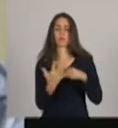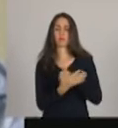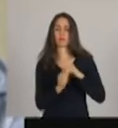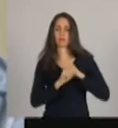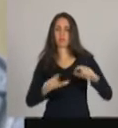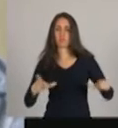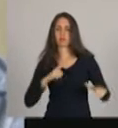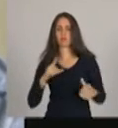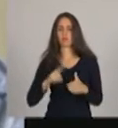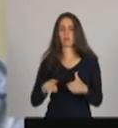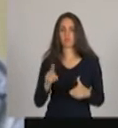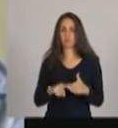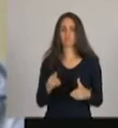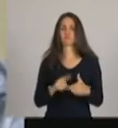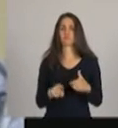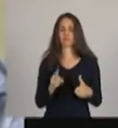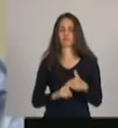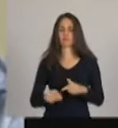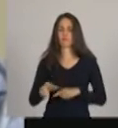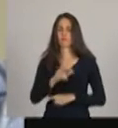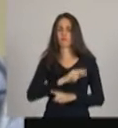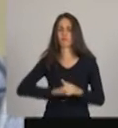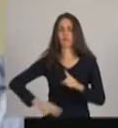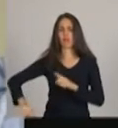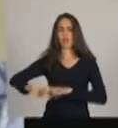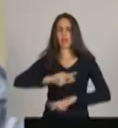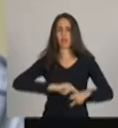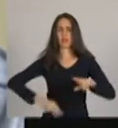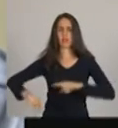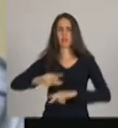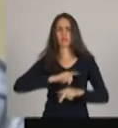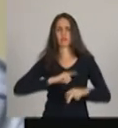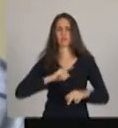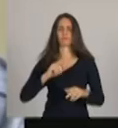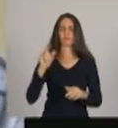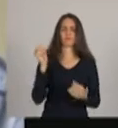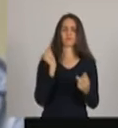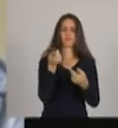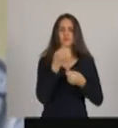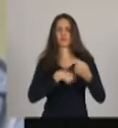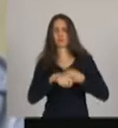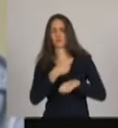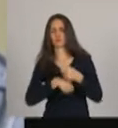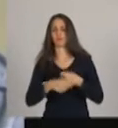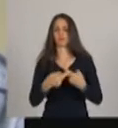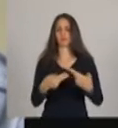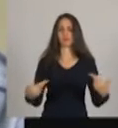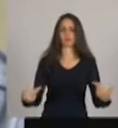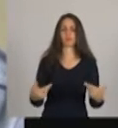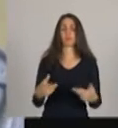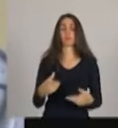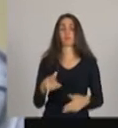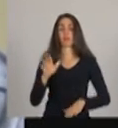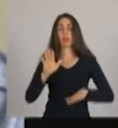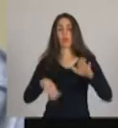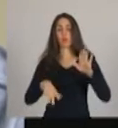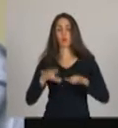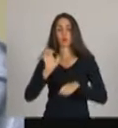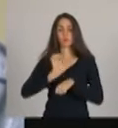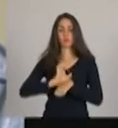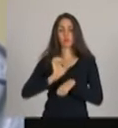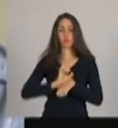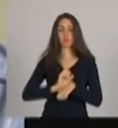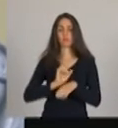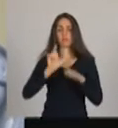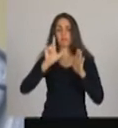de investimento, diversos outros estados não têm o salário dos seus funcionários em